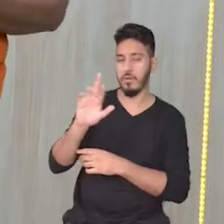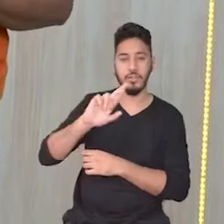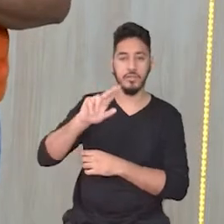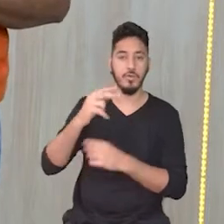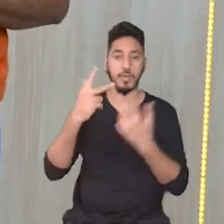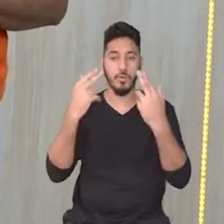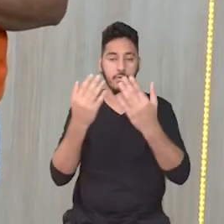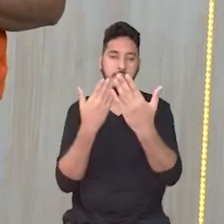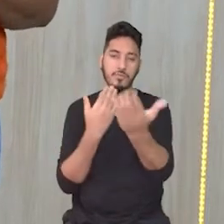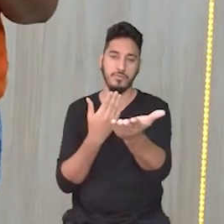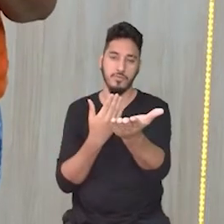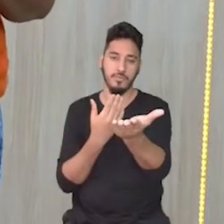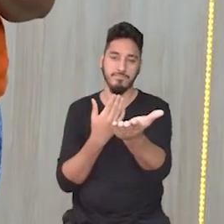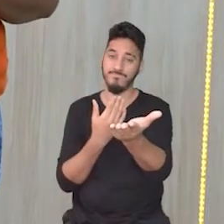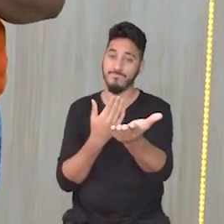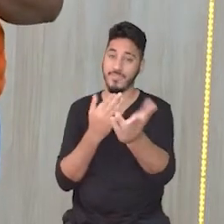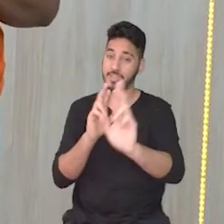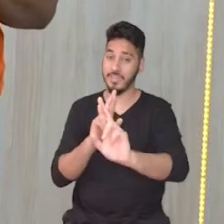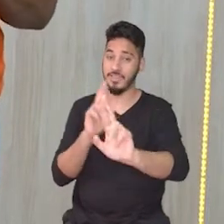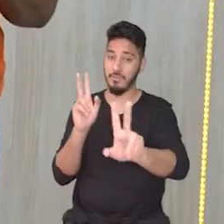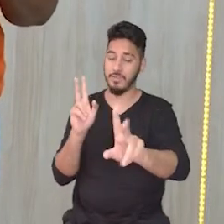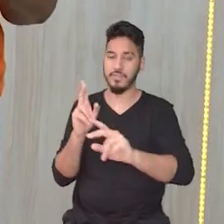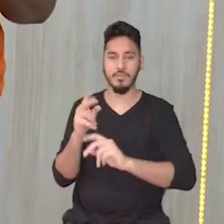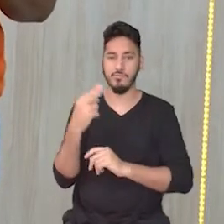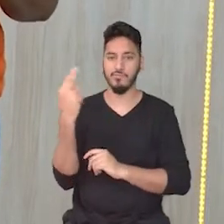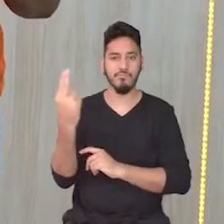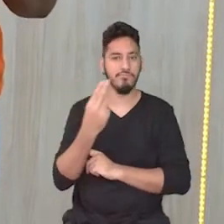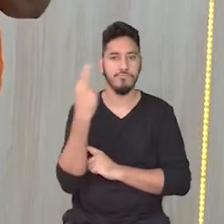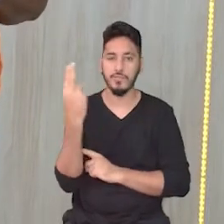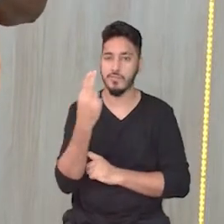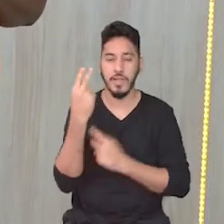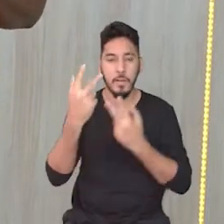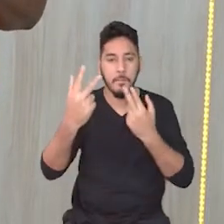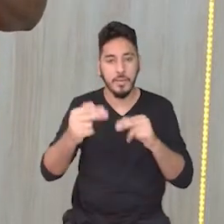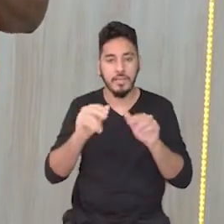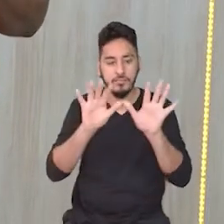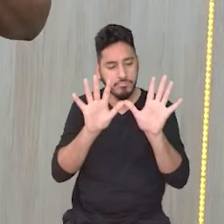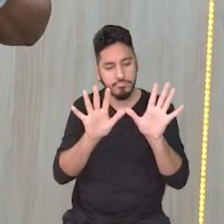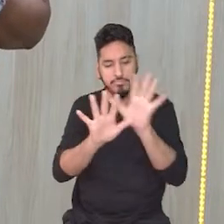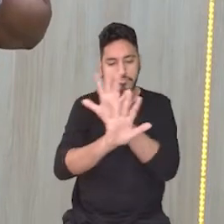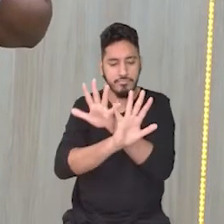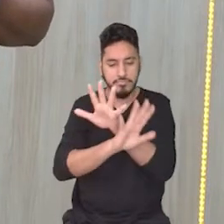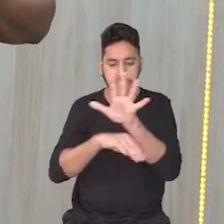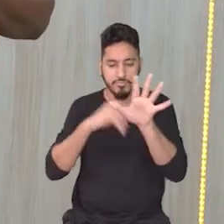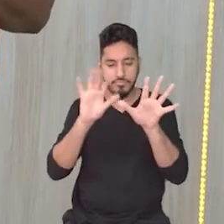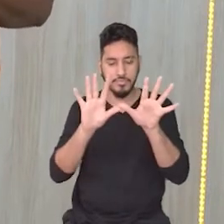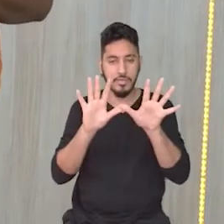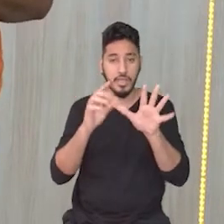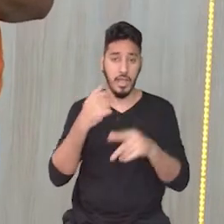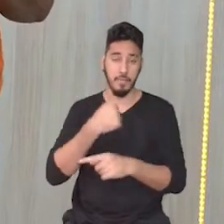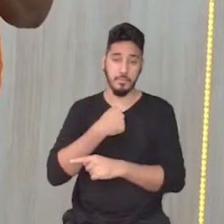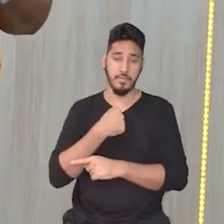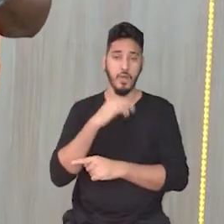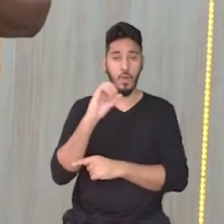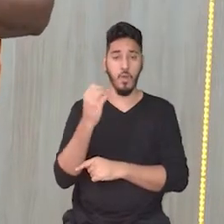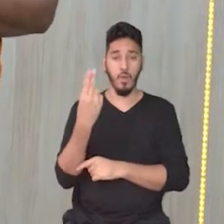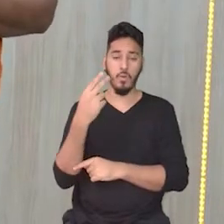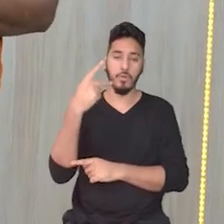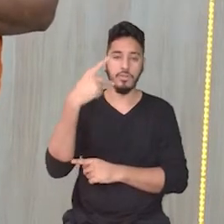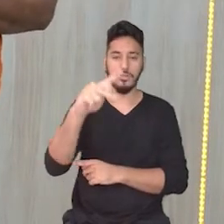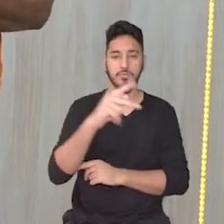medida da sua. Então, não daria a mesma medida se fosse medido com a minha mão ou com a